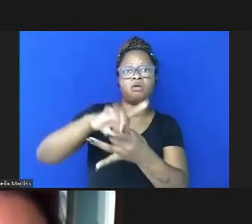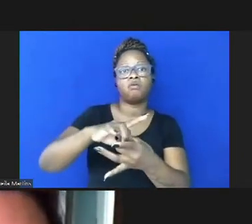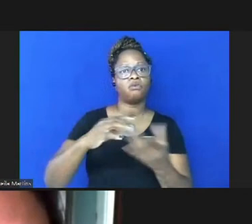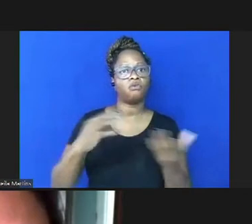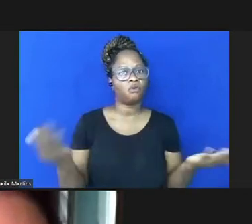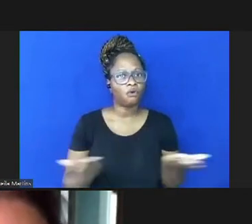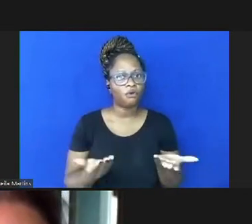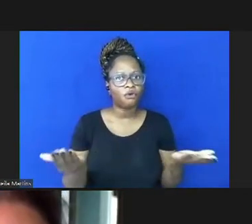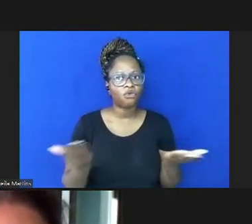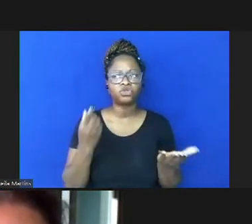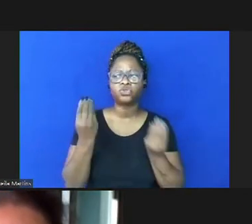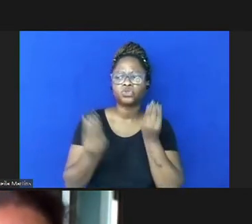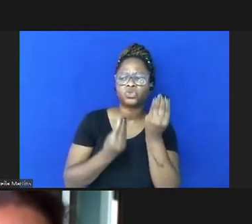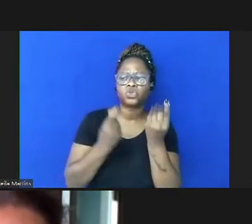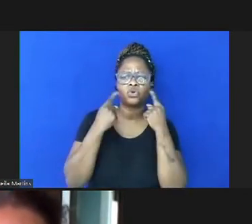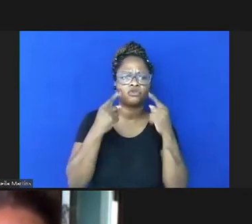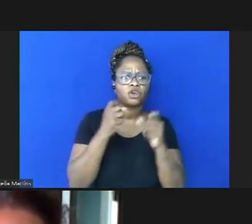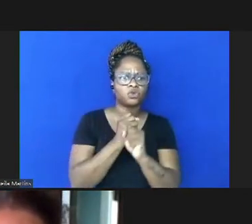se vê em